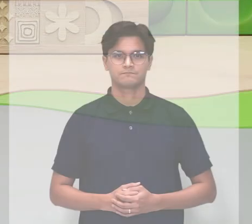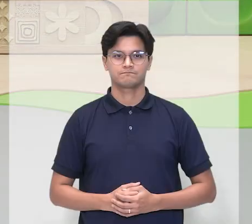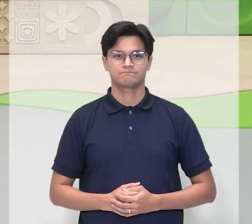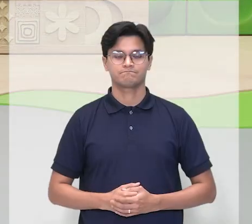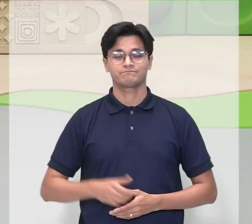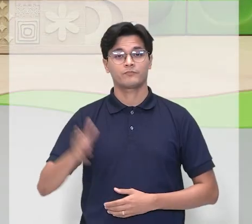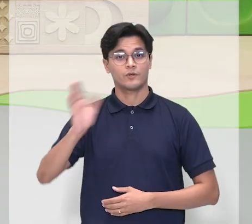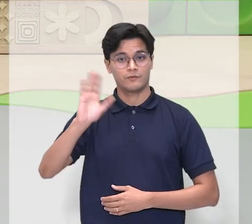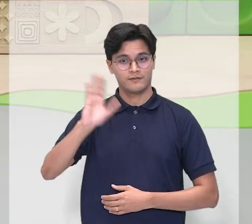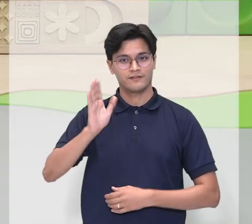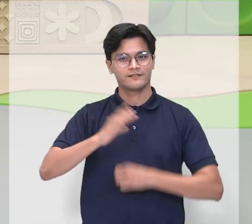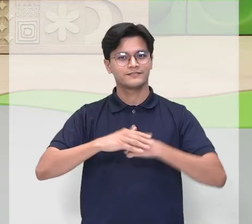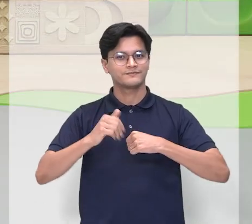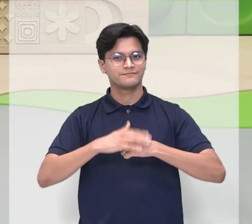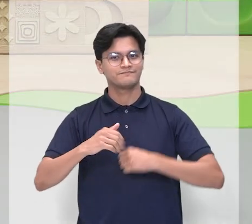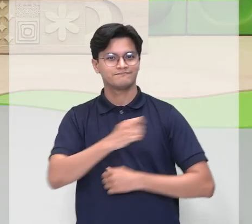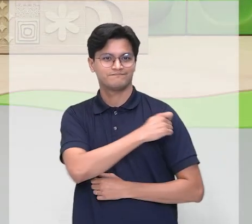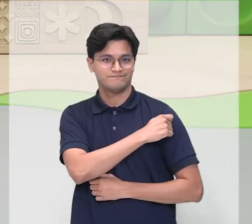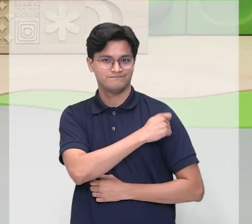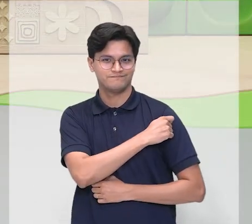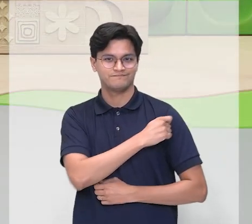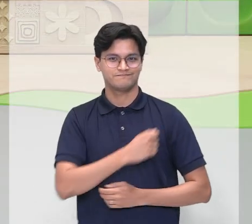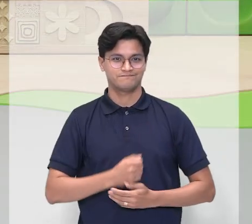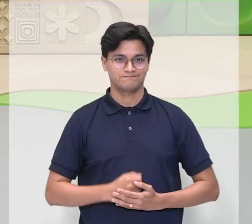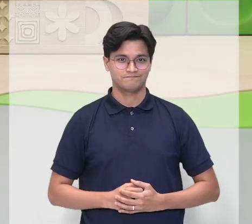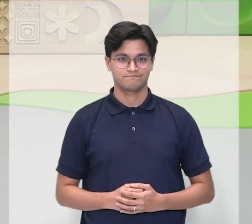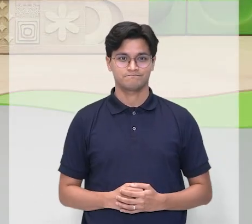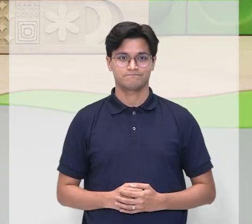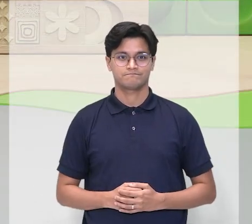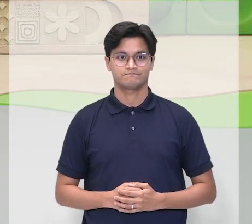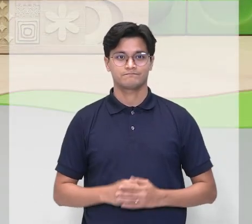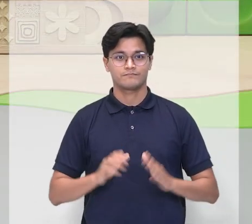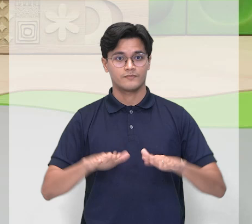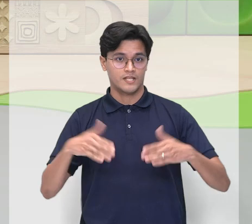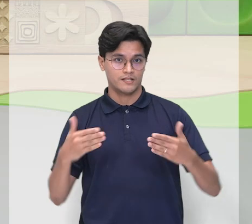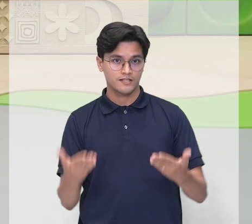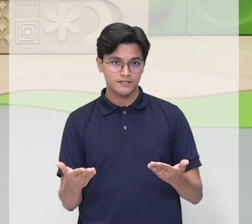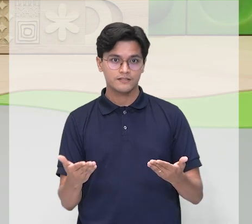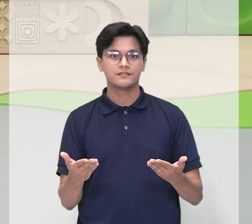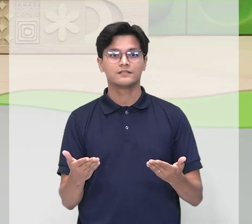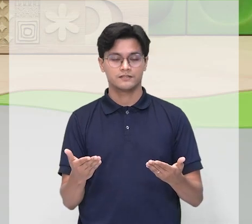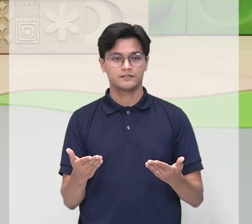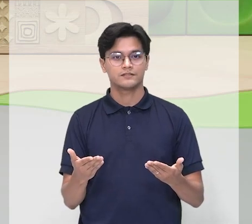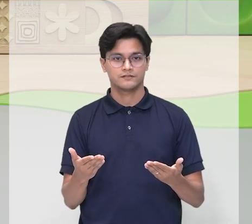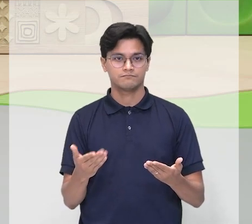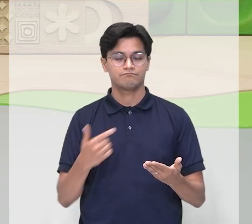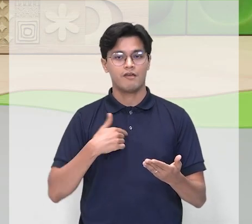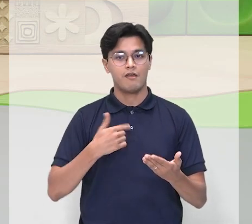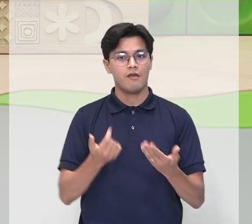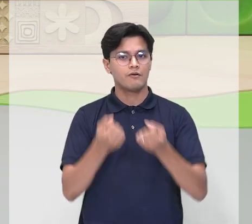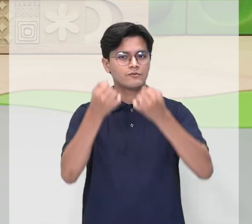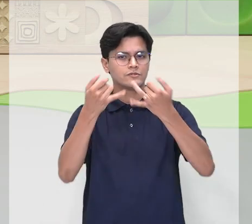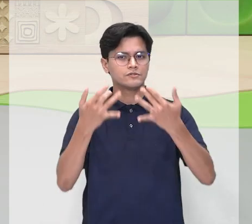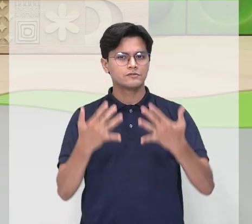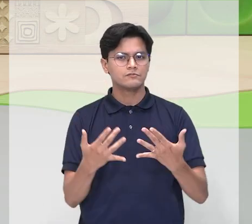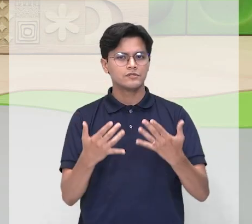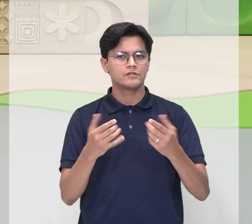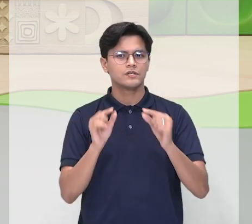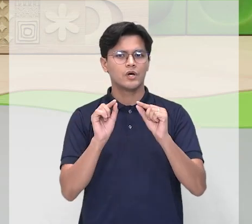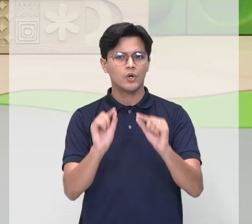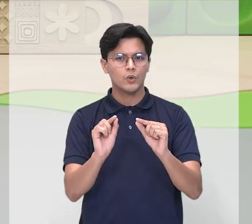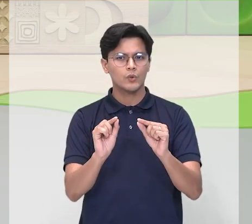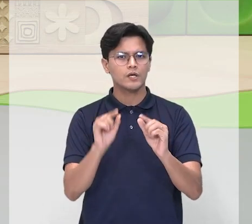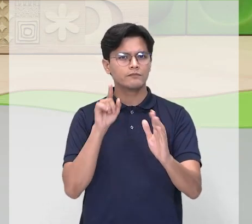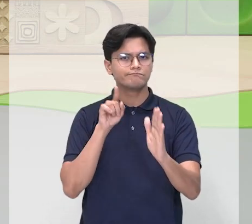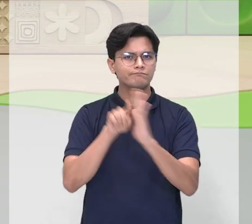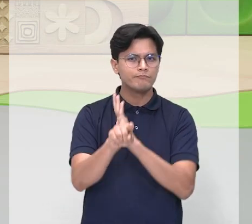Olá, queridos alunos! Bem, antes da professora fazer, aqui esta